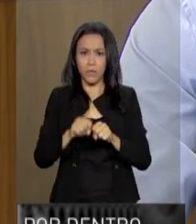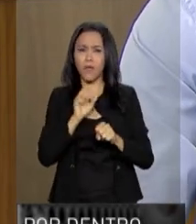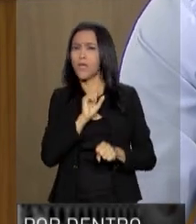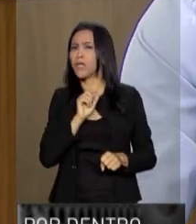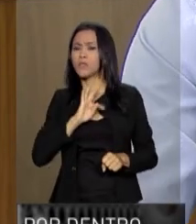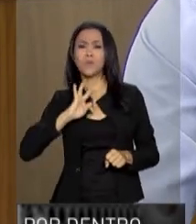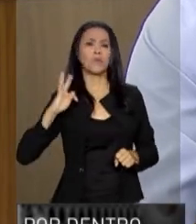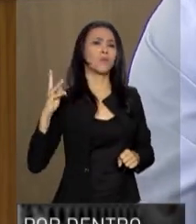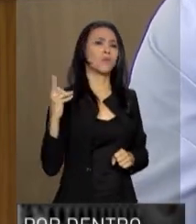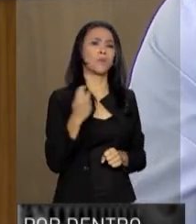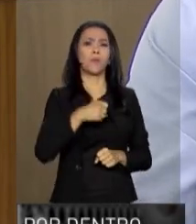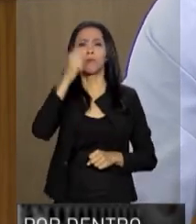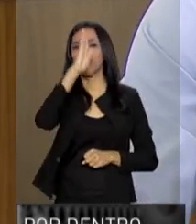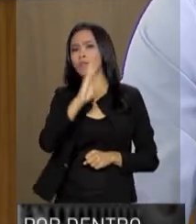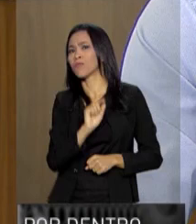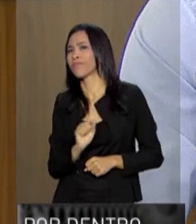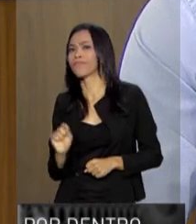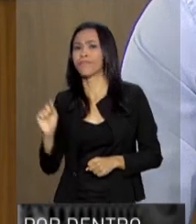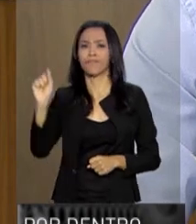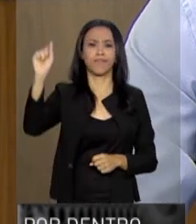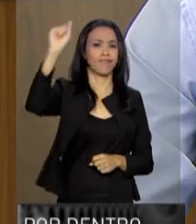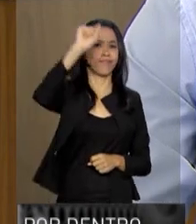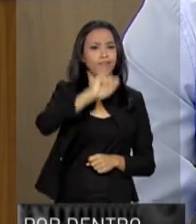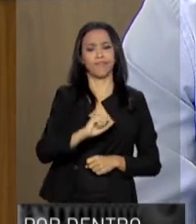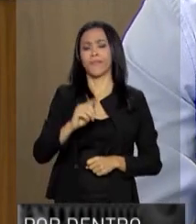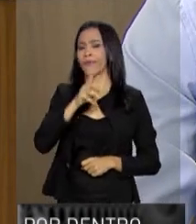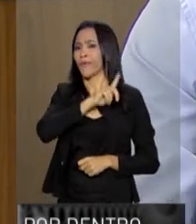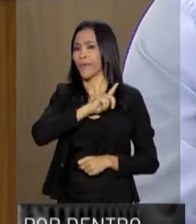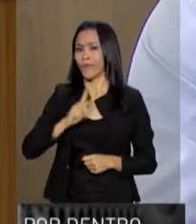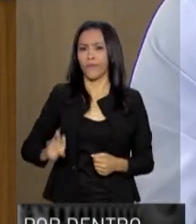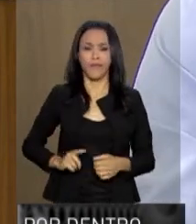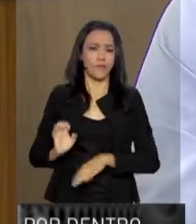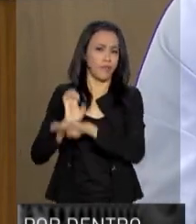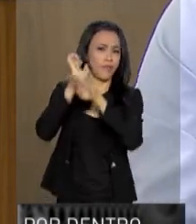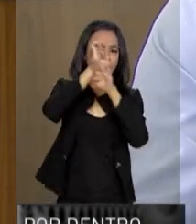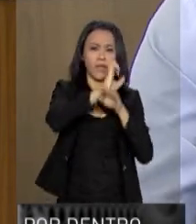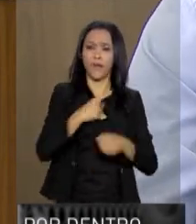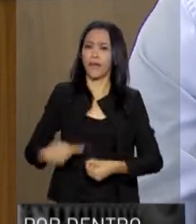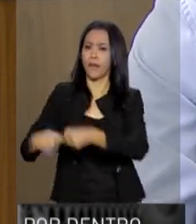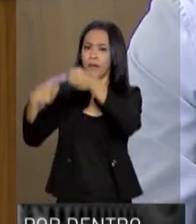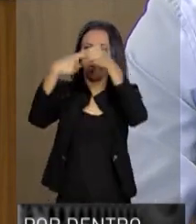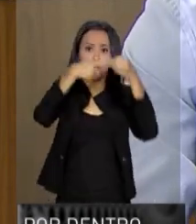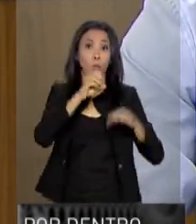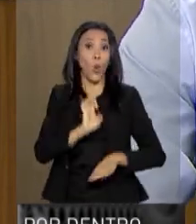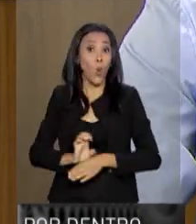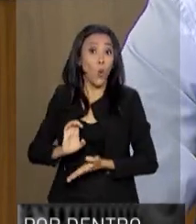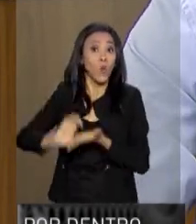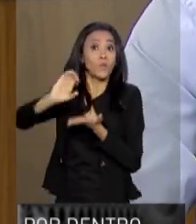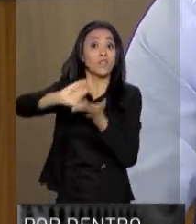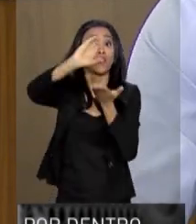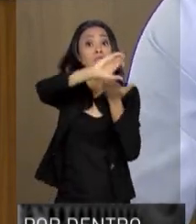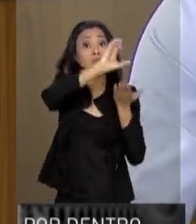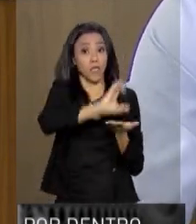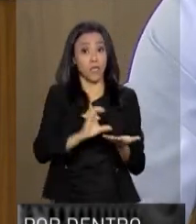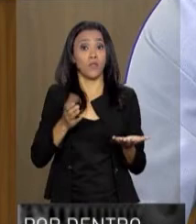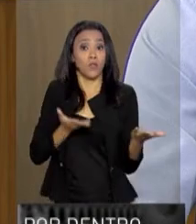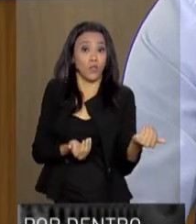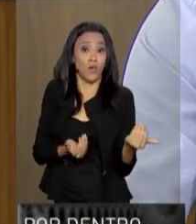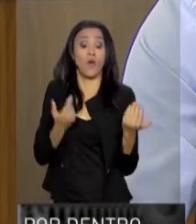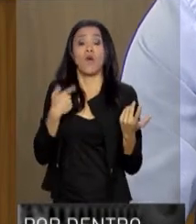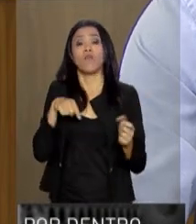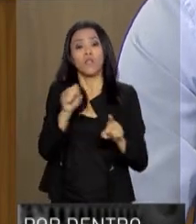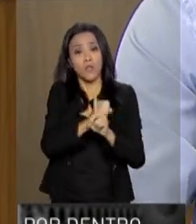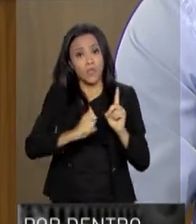com gestores estaduais municipais conselhos municipais e estaduais de juventude sociedade civil